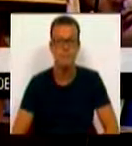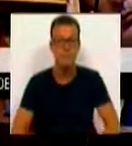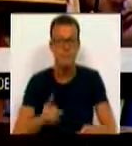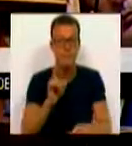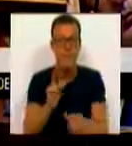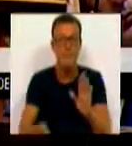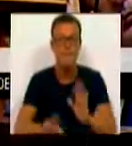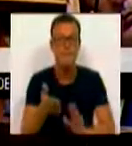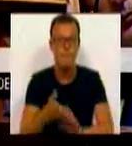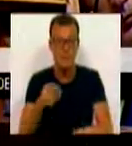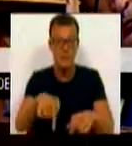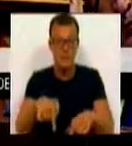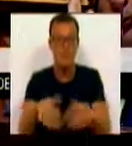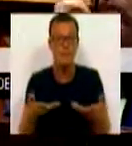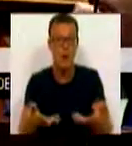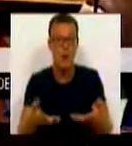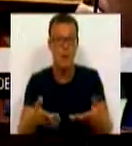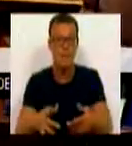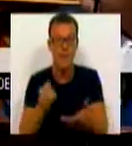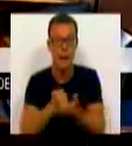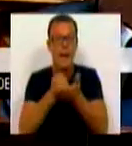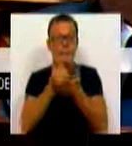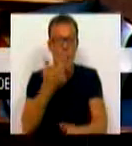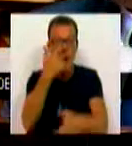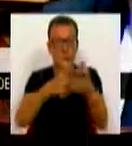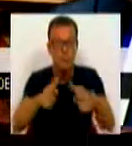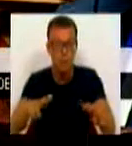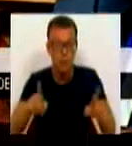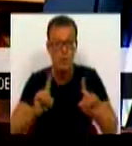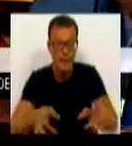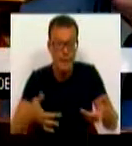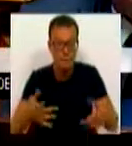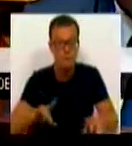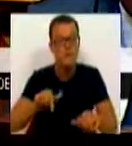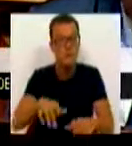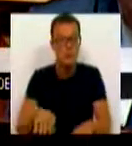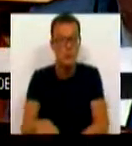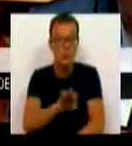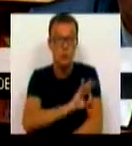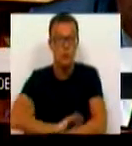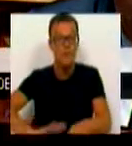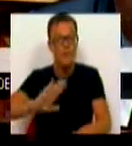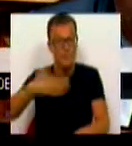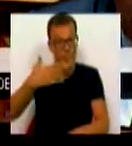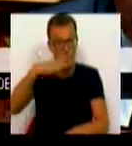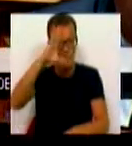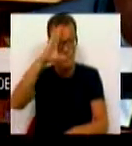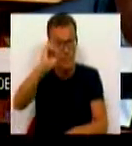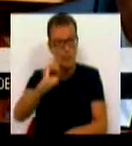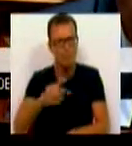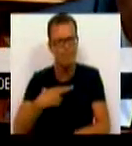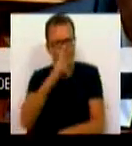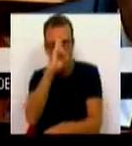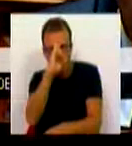A emergência neste momento é apoiar as vítimas e é nisso que o Sr. Primeiro-Ministro está empenhado a